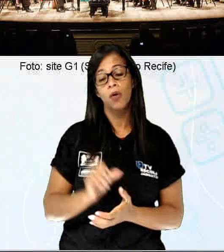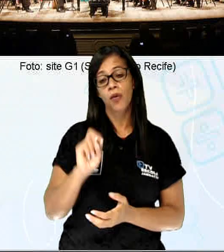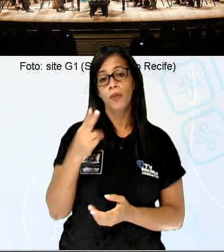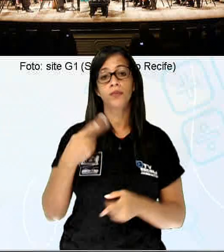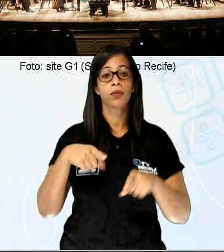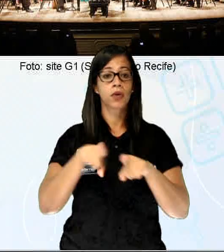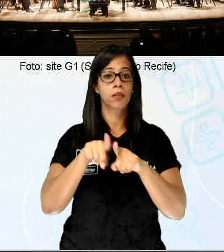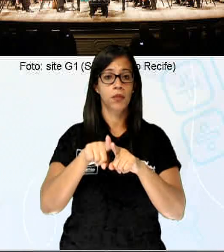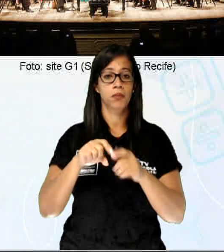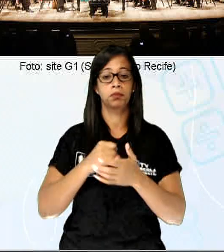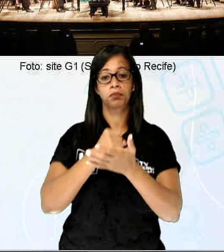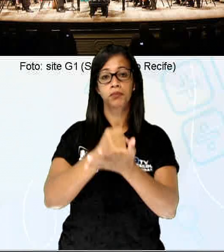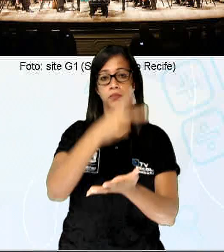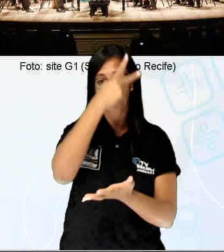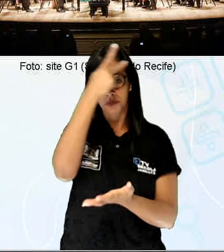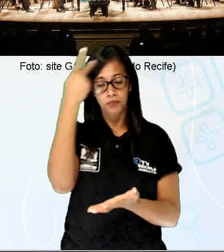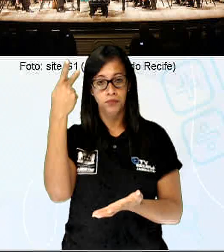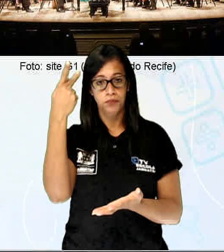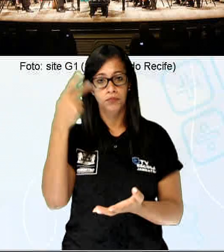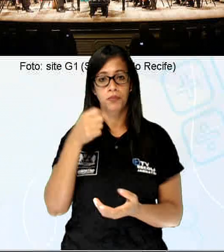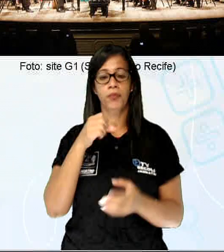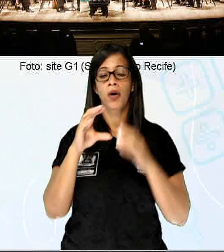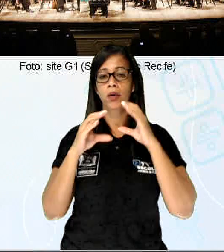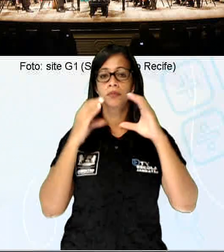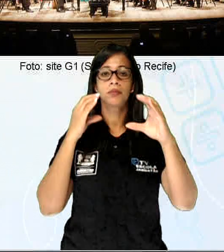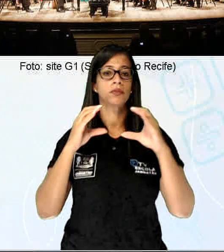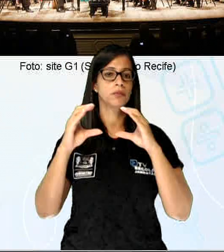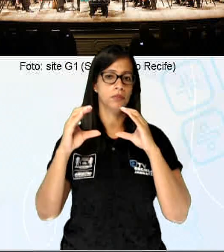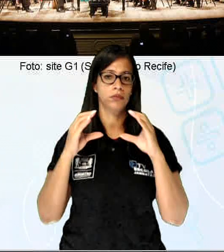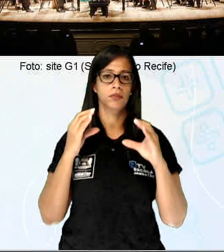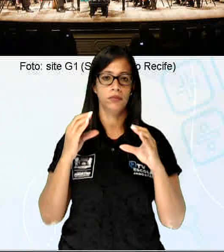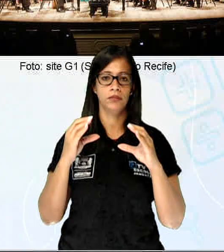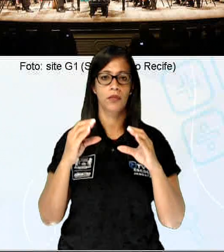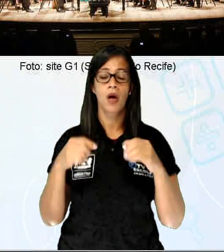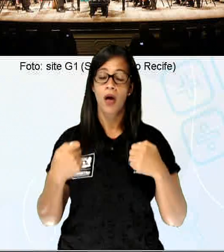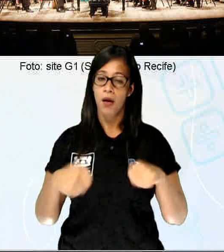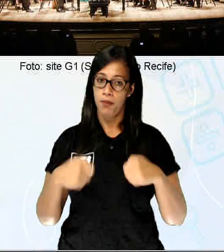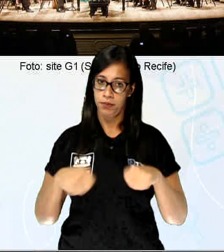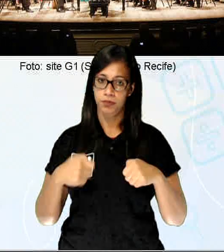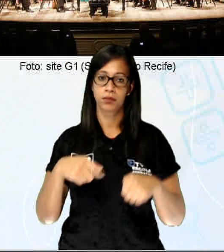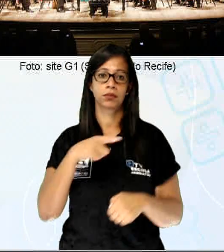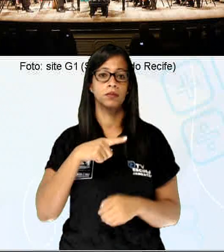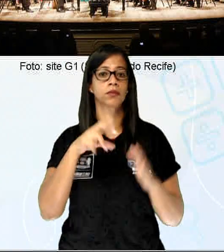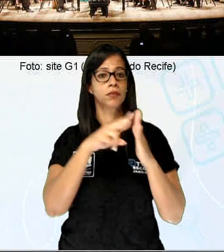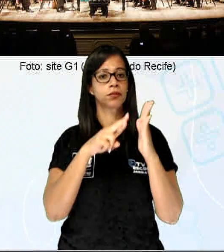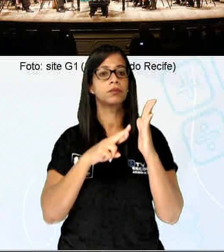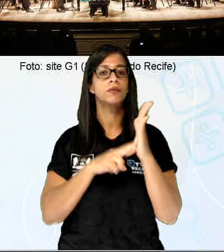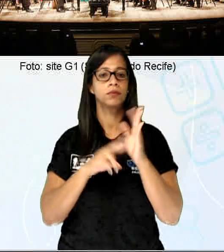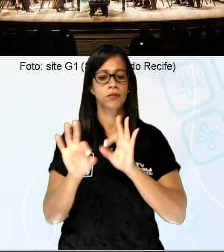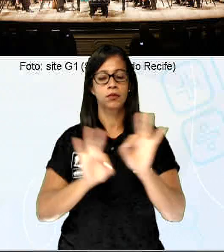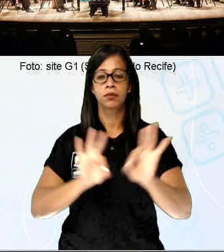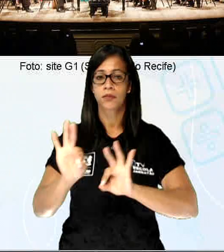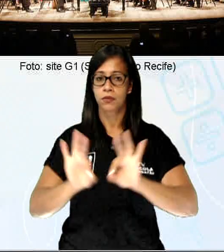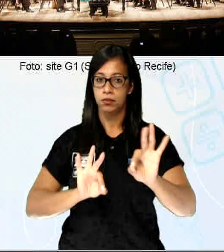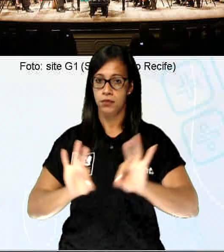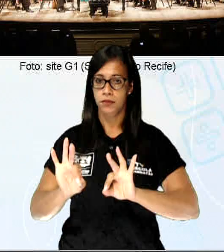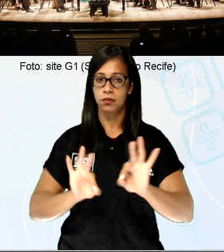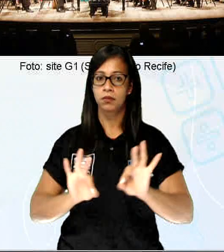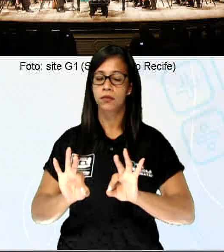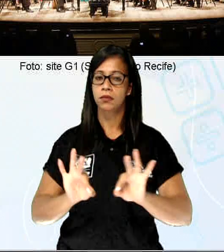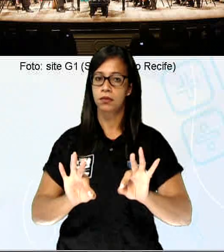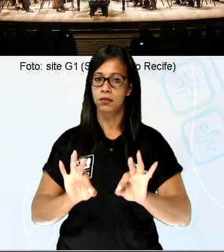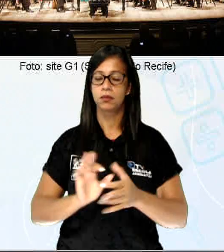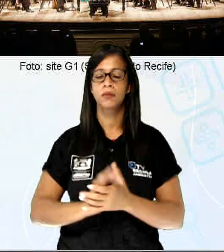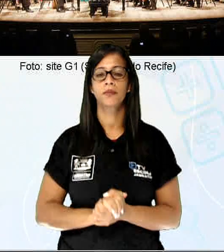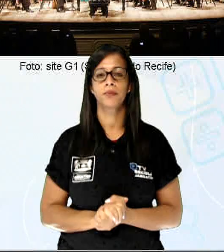cantando ou outro instrumento. Para isso, são seguidas algumas regras na organização desses instrumentos, regras que